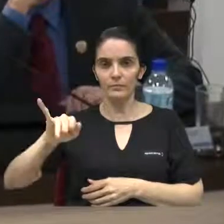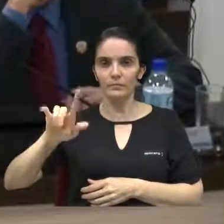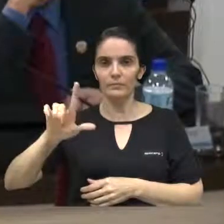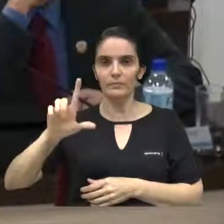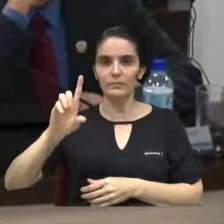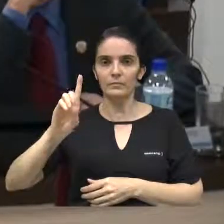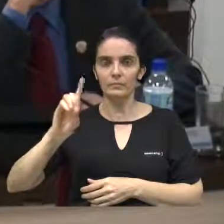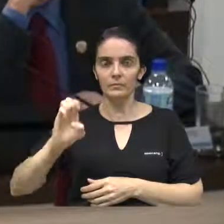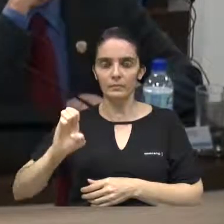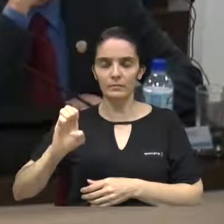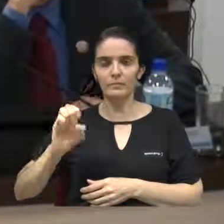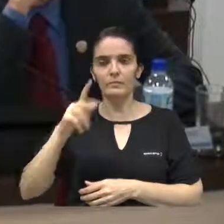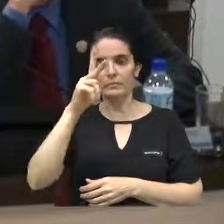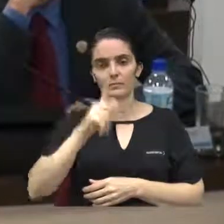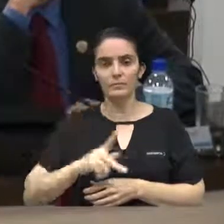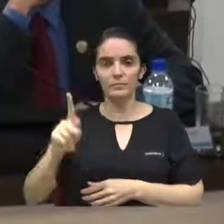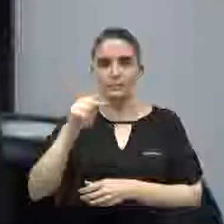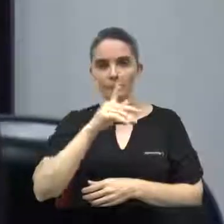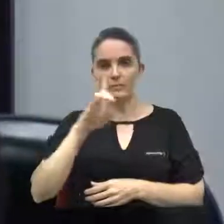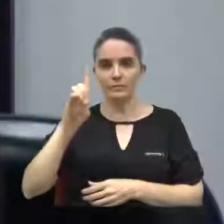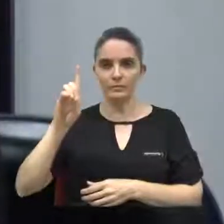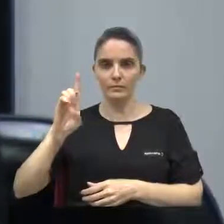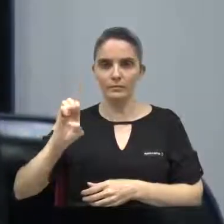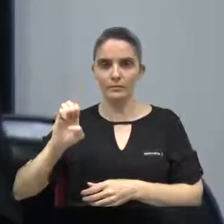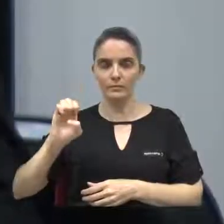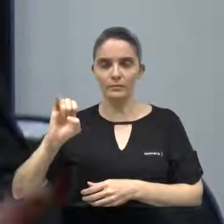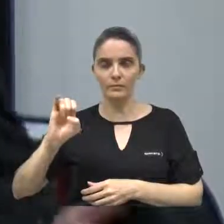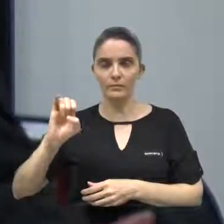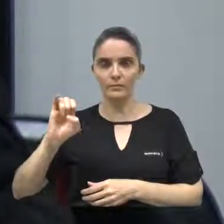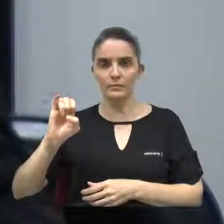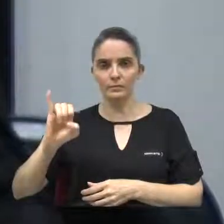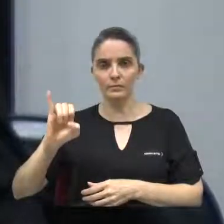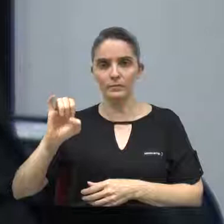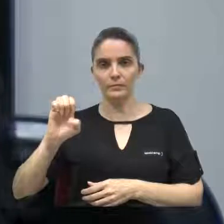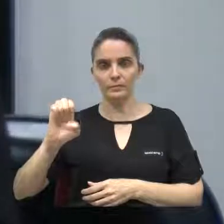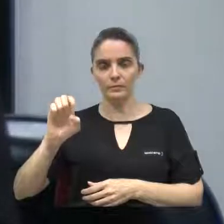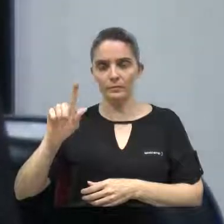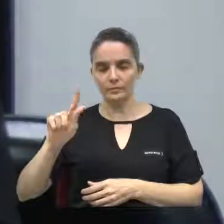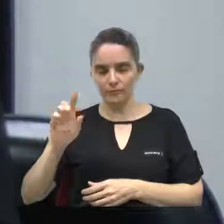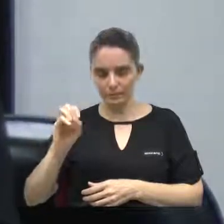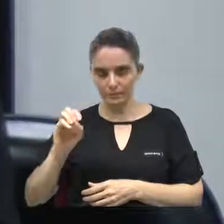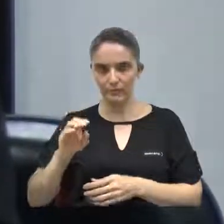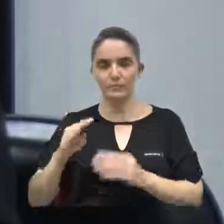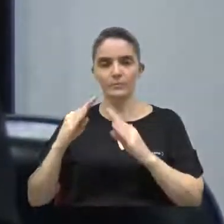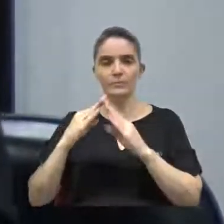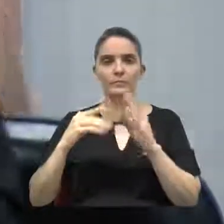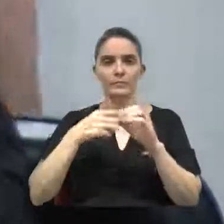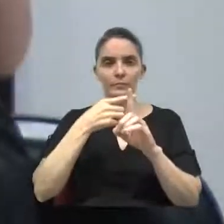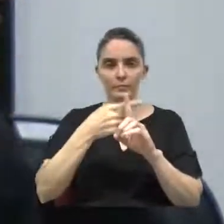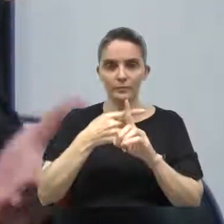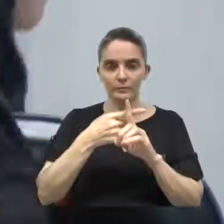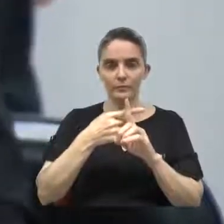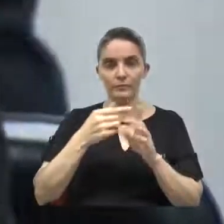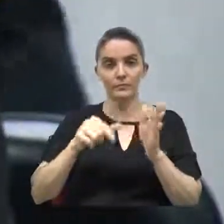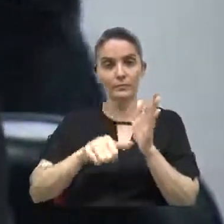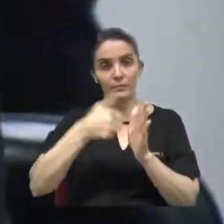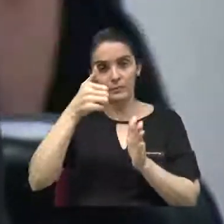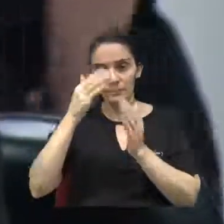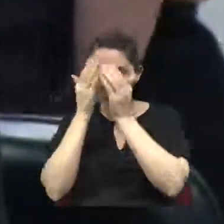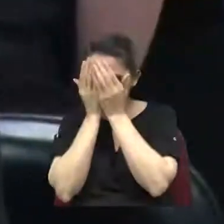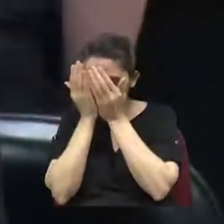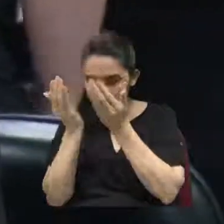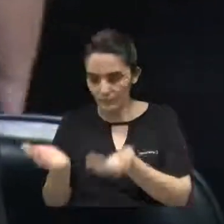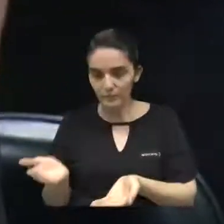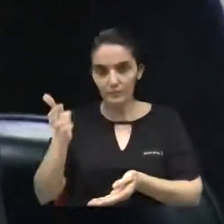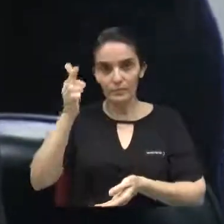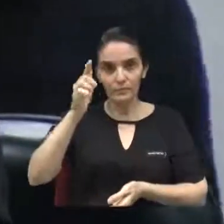exemplar na paróquia Menino Jesus. Né, aprendeu bem, né, aprendeu da paróquia de Santa Luzia, hoje colocando um pouquinho da sua experiência